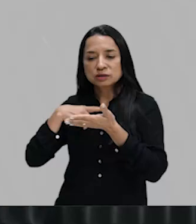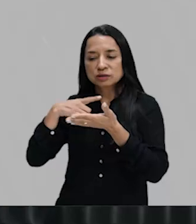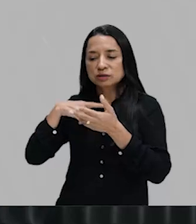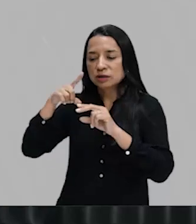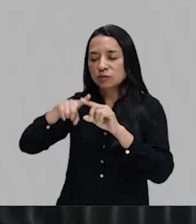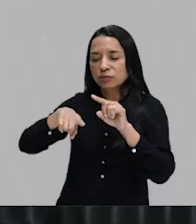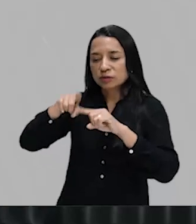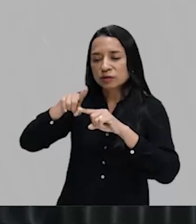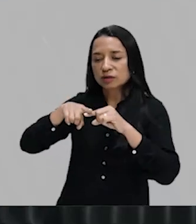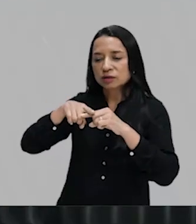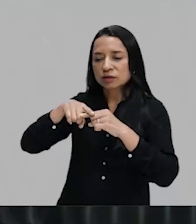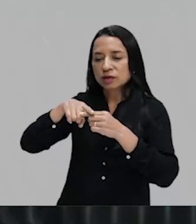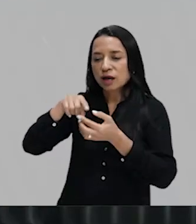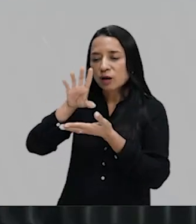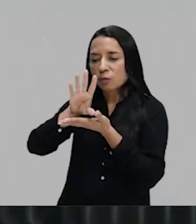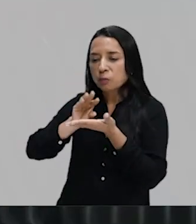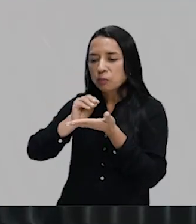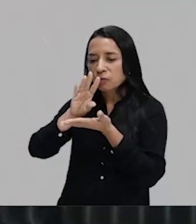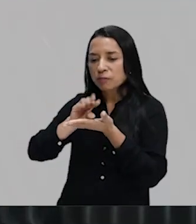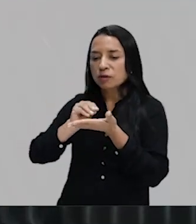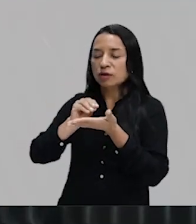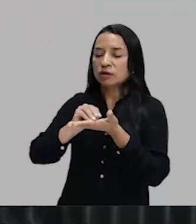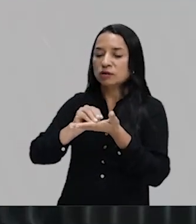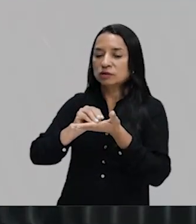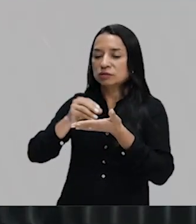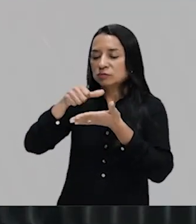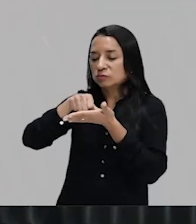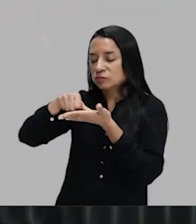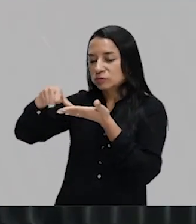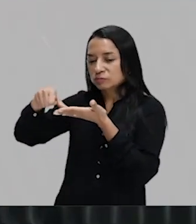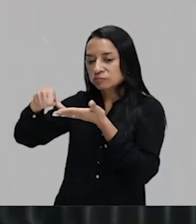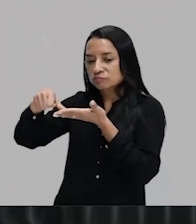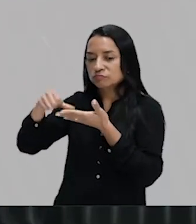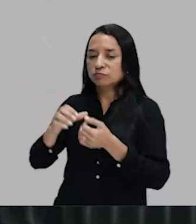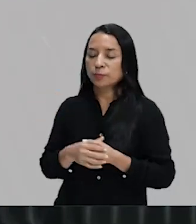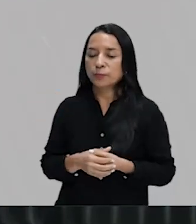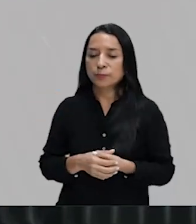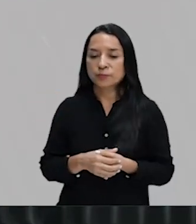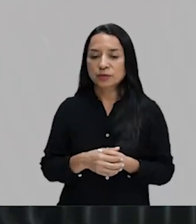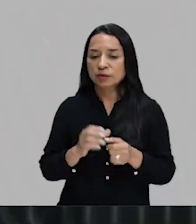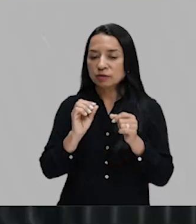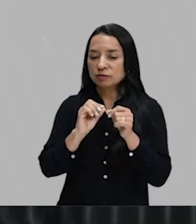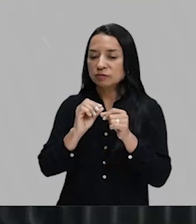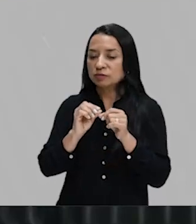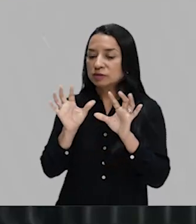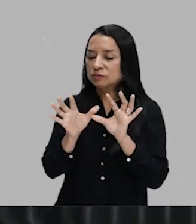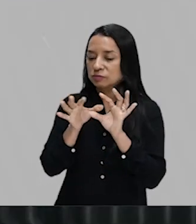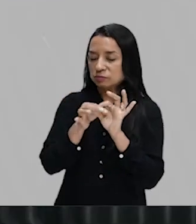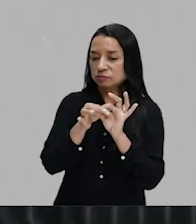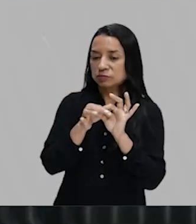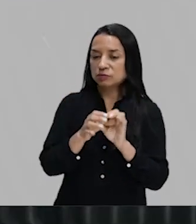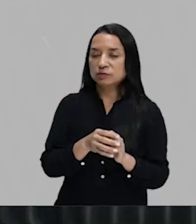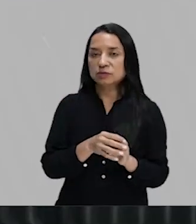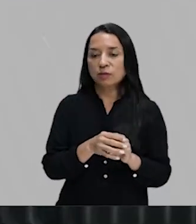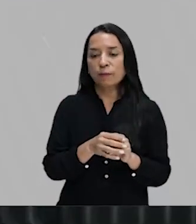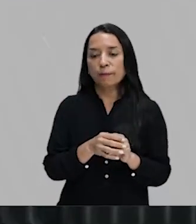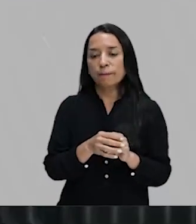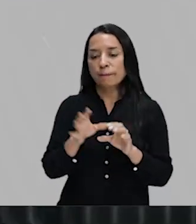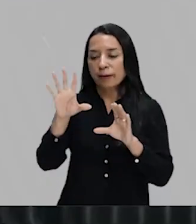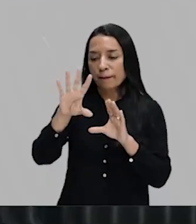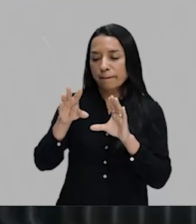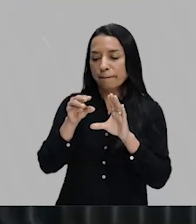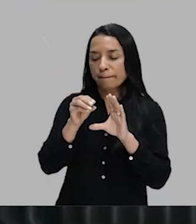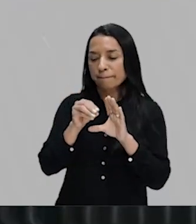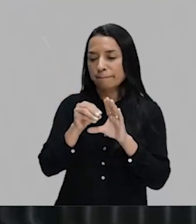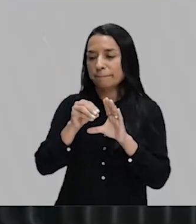registro manual, dá um destaque nesse termo aqui, ó, está contido, para você já fazer essa associação. A é parte de